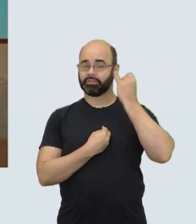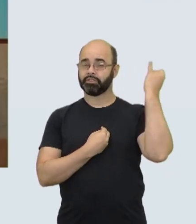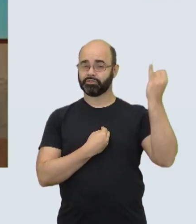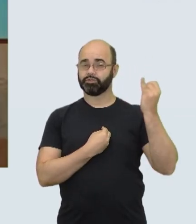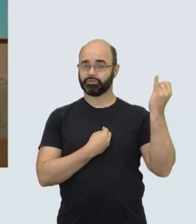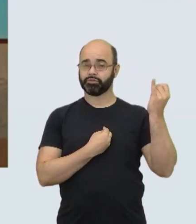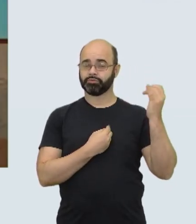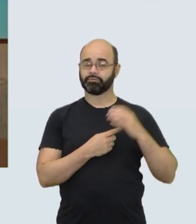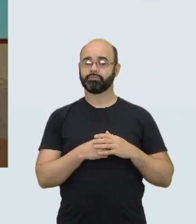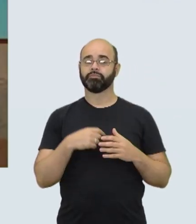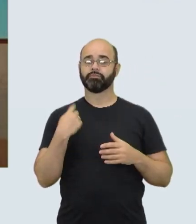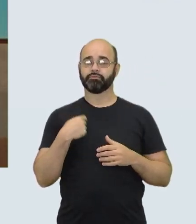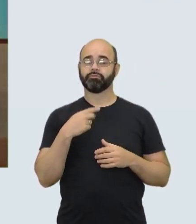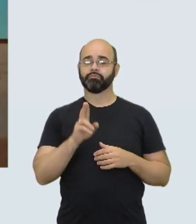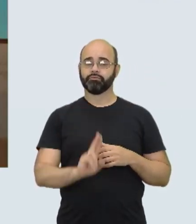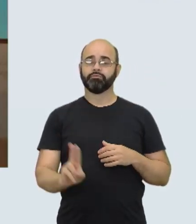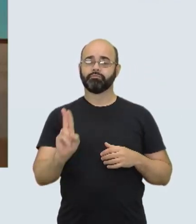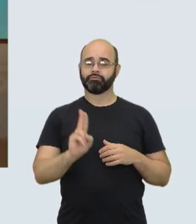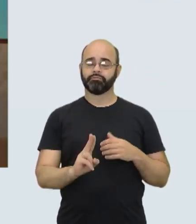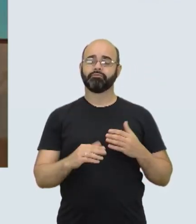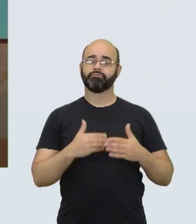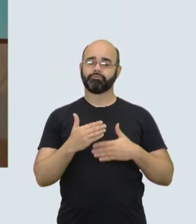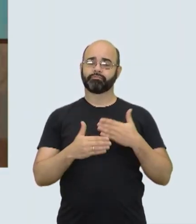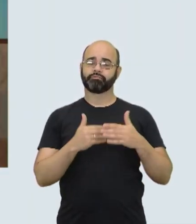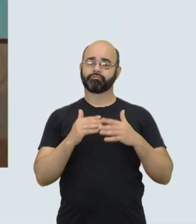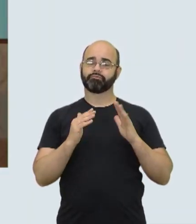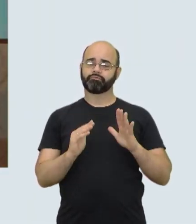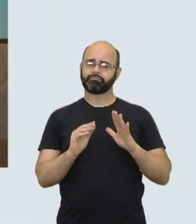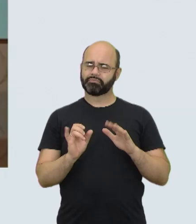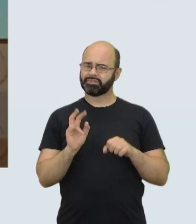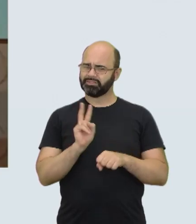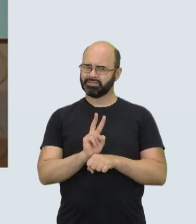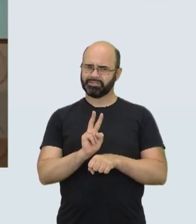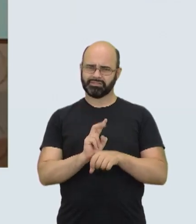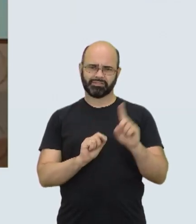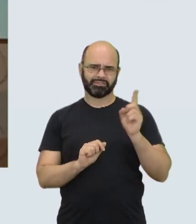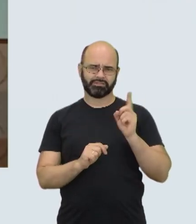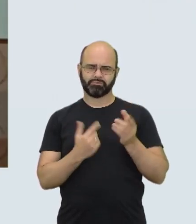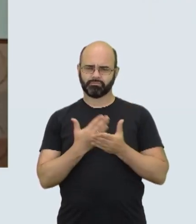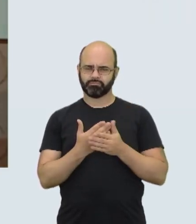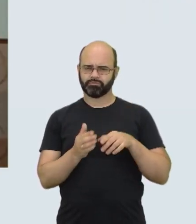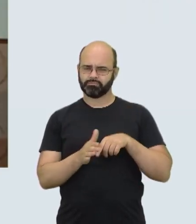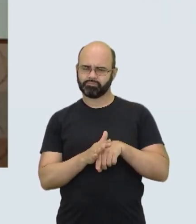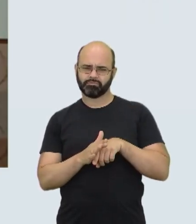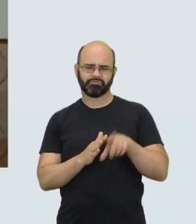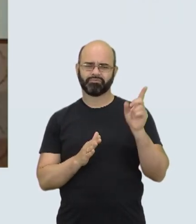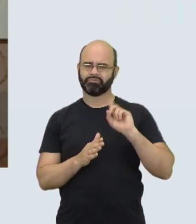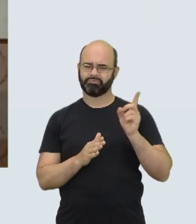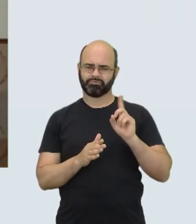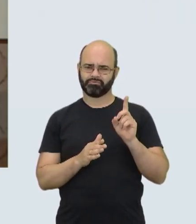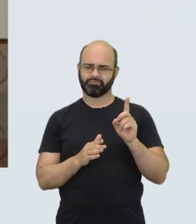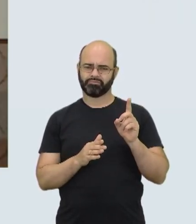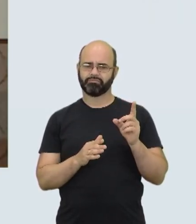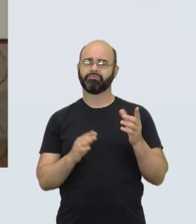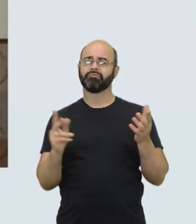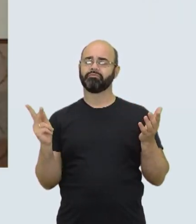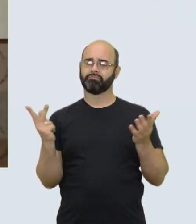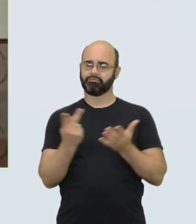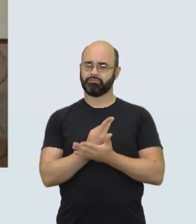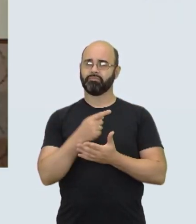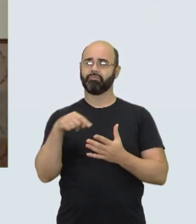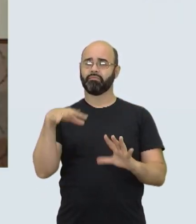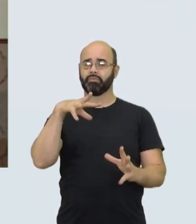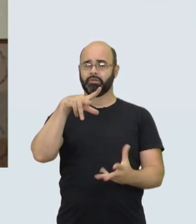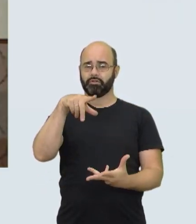podem ser consumidos em gerações. Sem o devido cuidado e estudo no uso do solo, algumas partes do planeta já sofrem